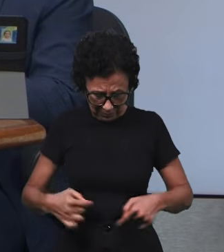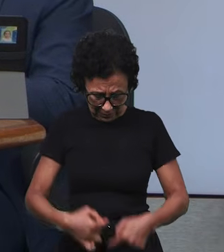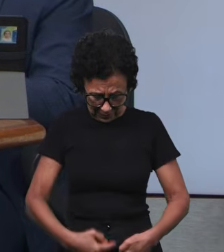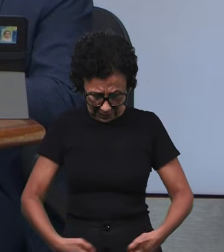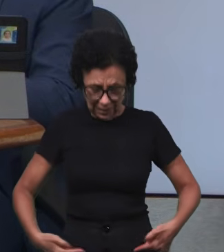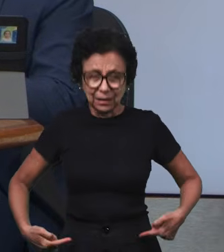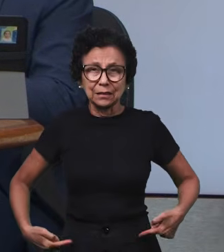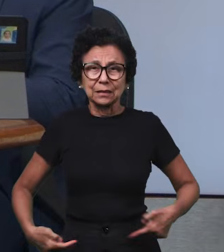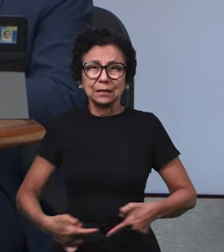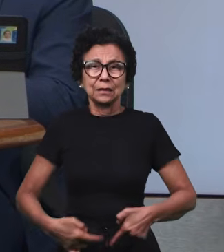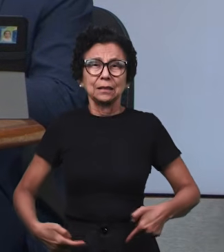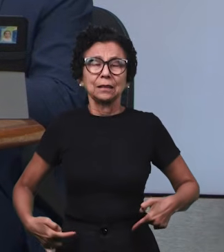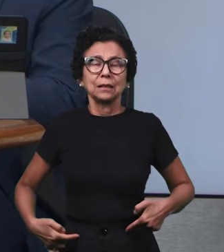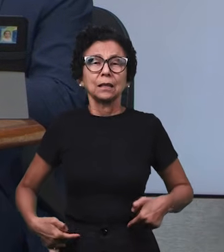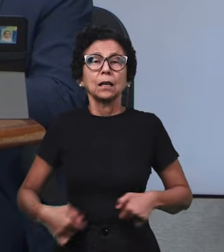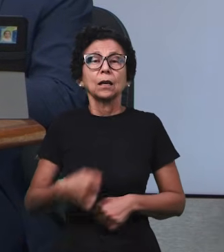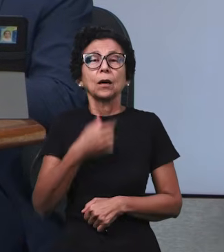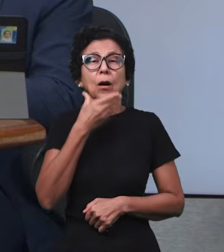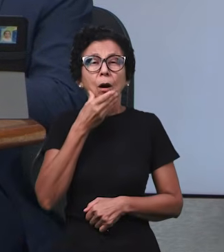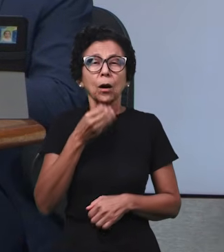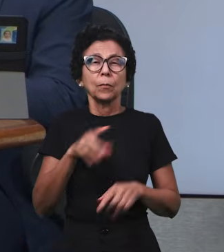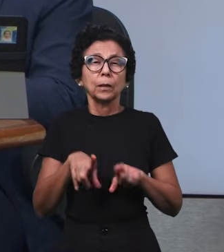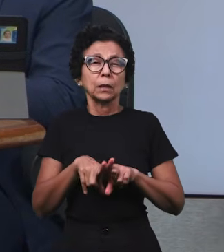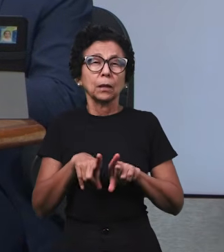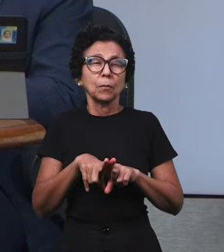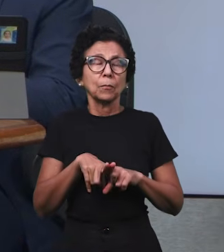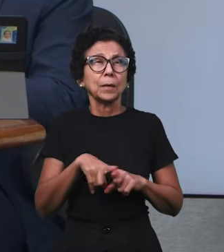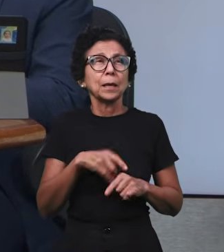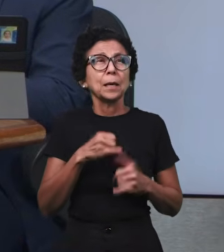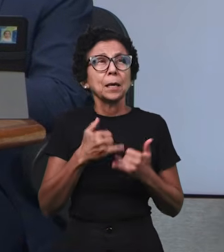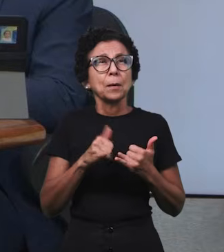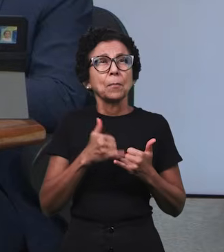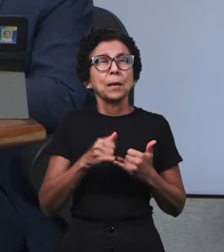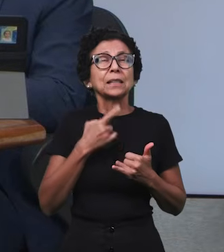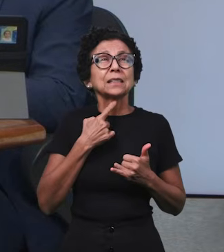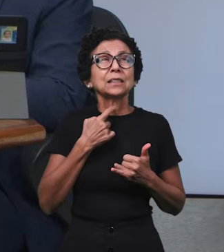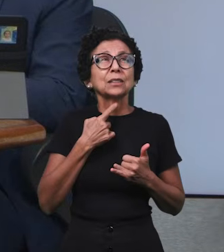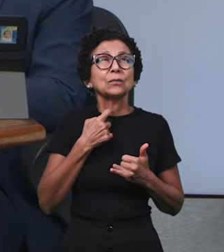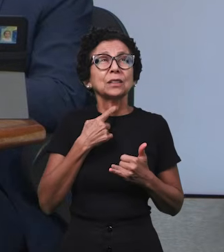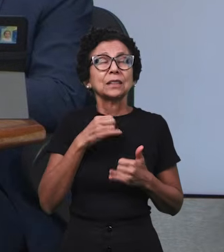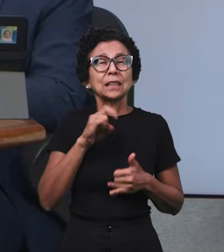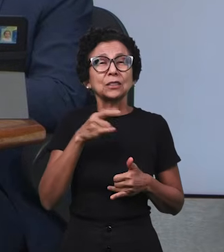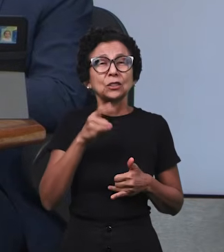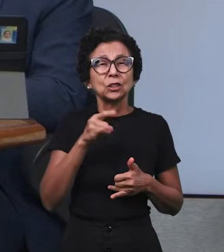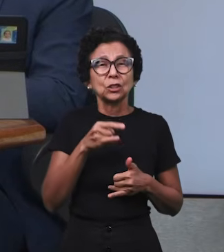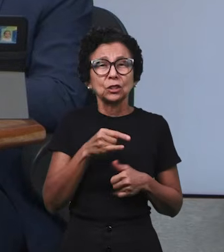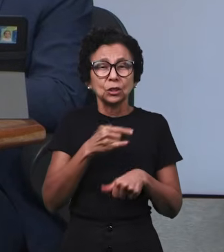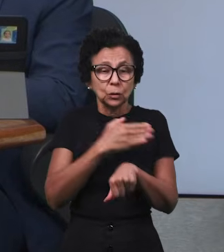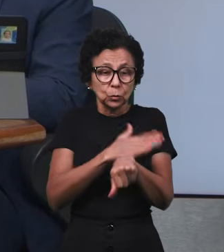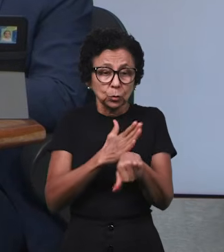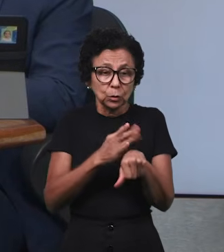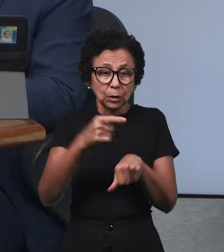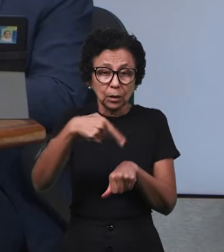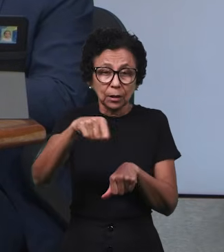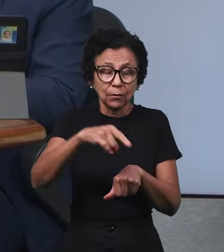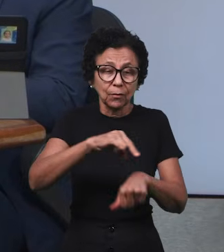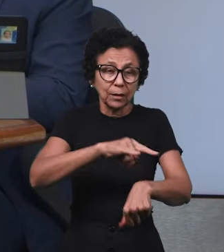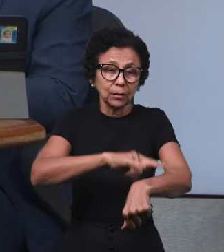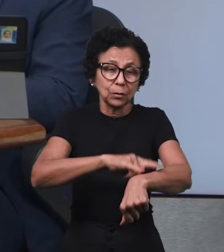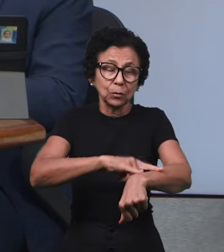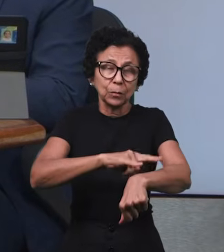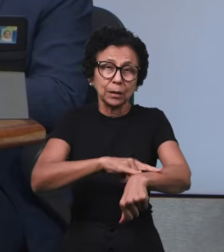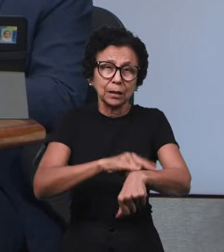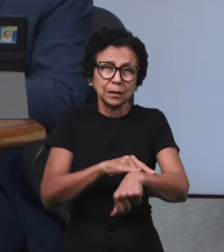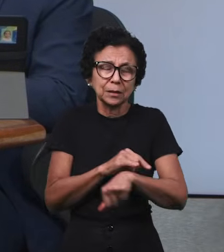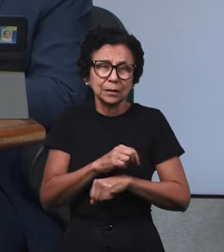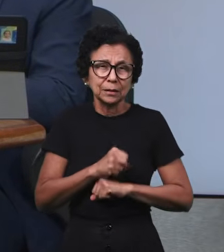dor na bexiga, né? Os homens também, uma sensação de que está tentando fazer xixi, sai só um pouquinho e vai toda hora no banheiro, que a gente chama